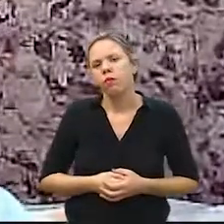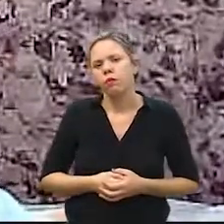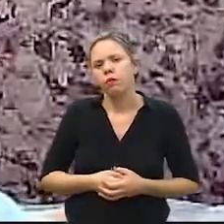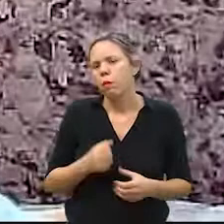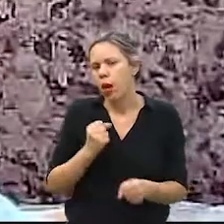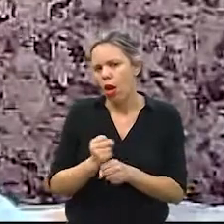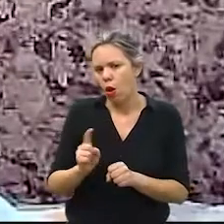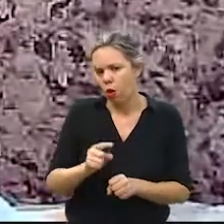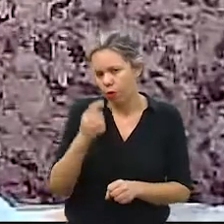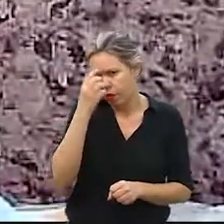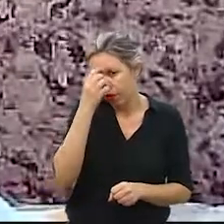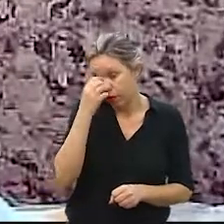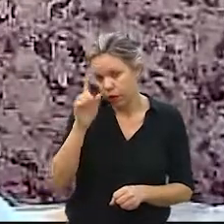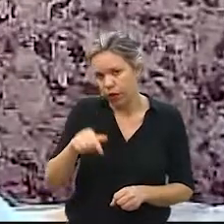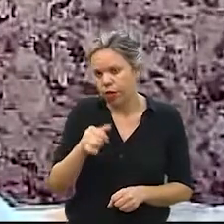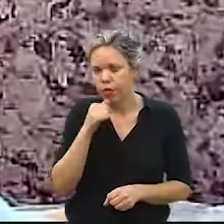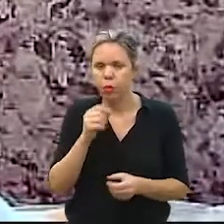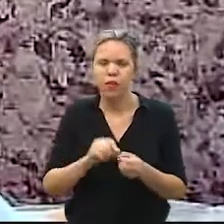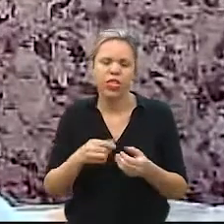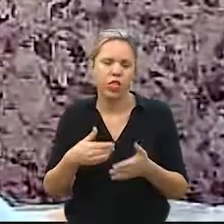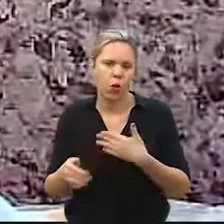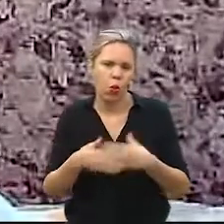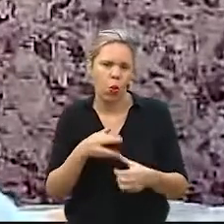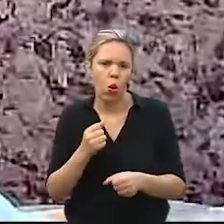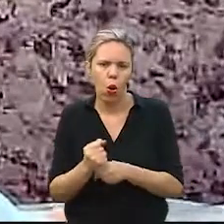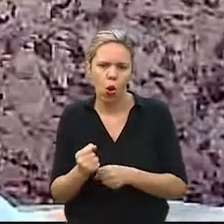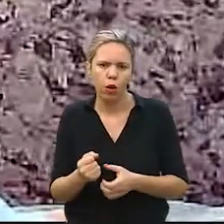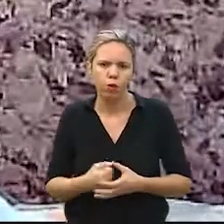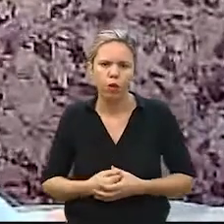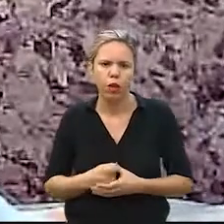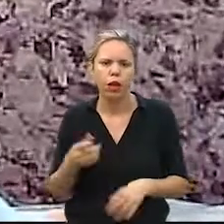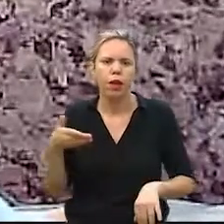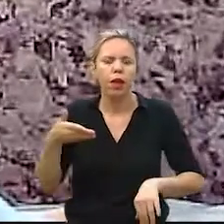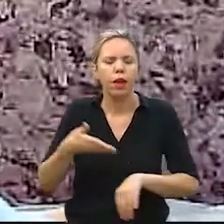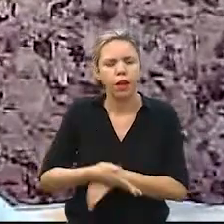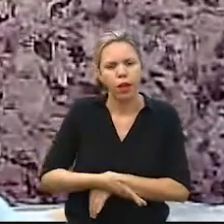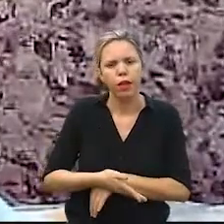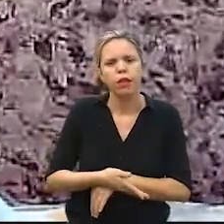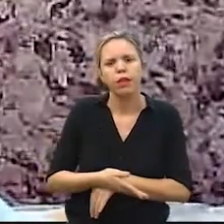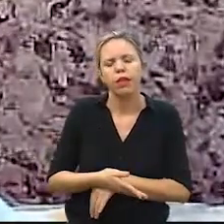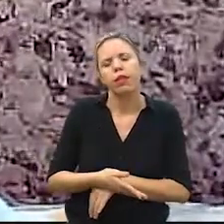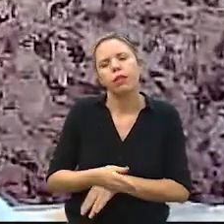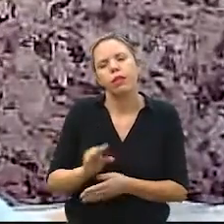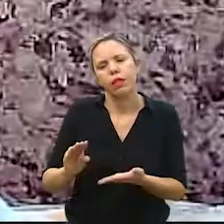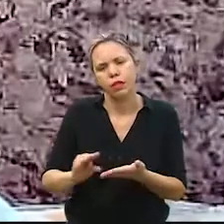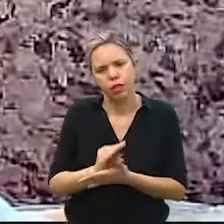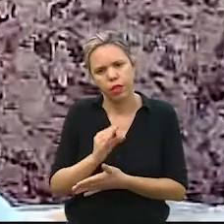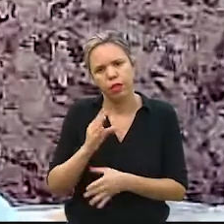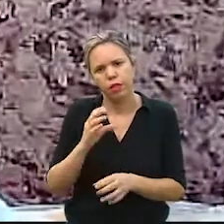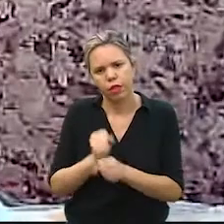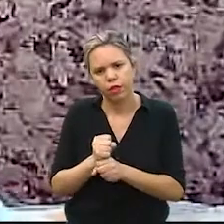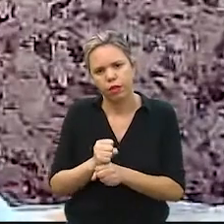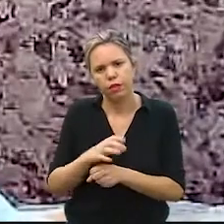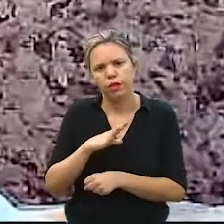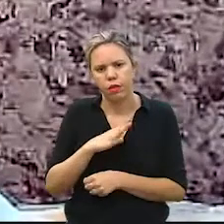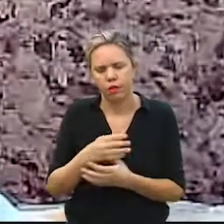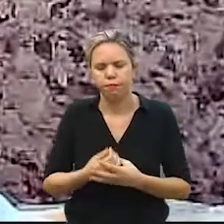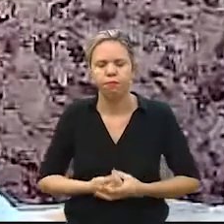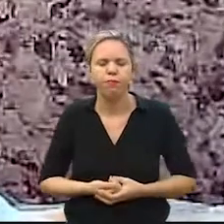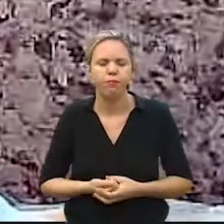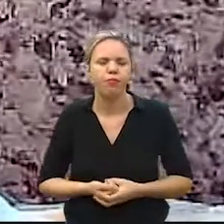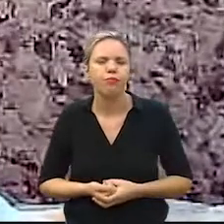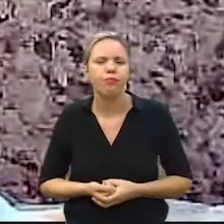obras, né? Então, se é um convênio para fazer qualquer obra, então ele entra na receita de capital.